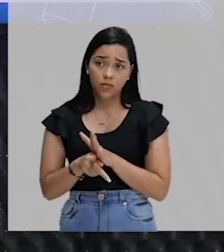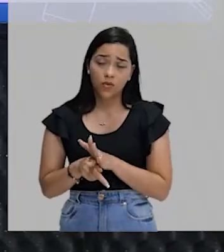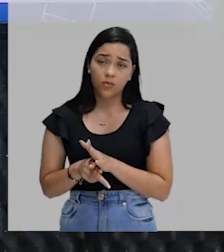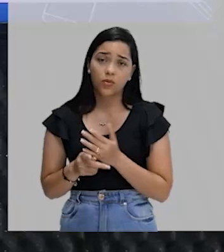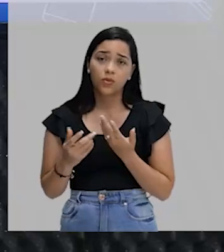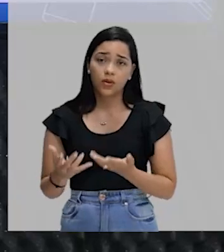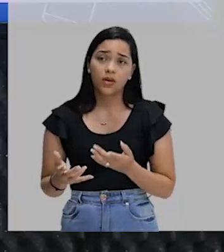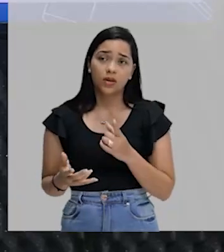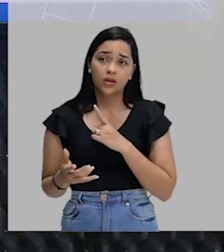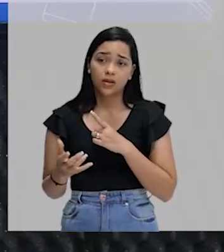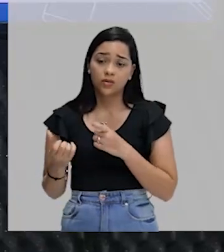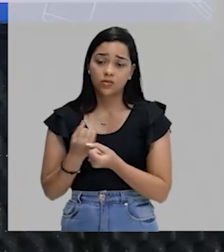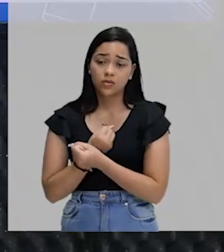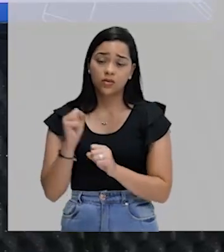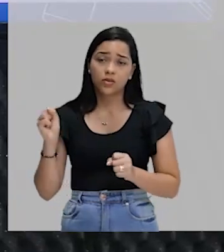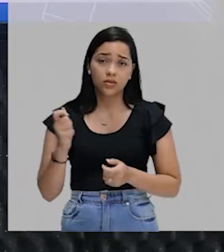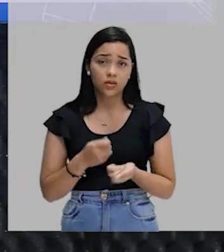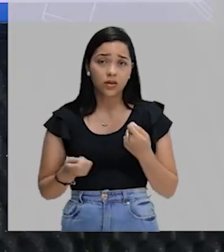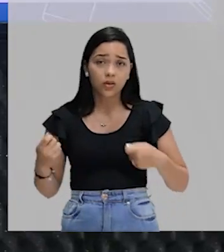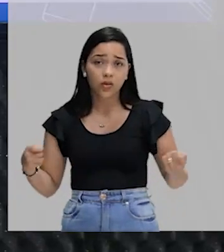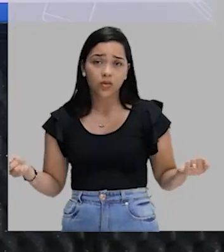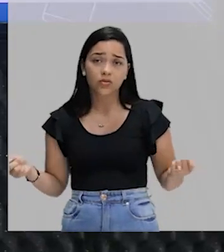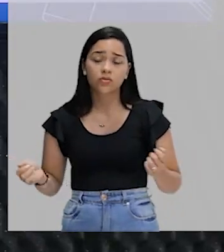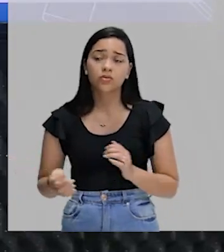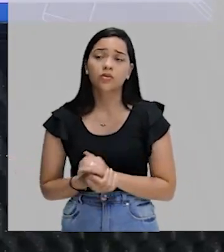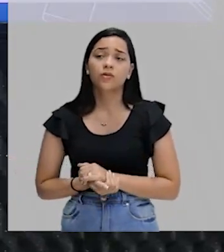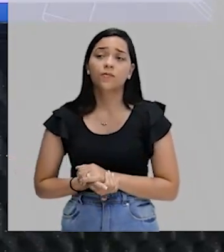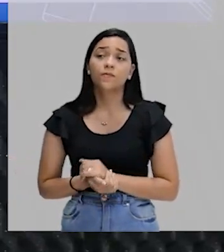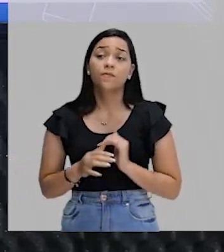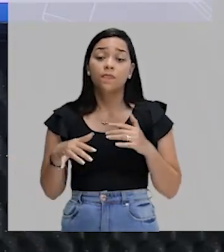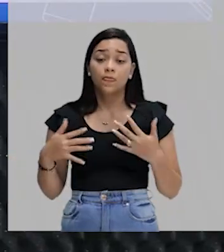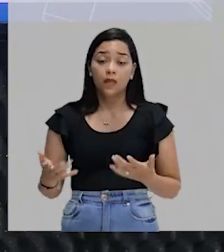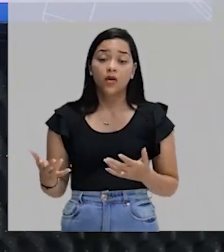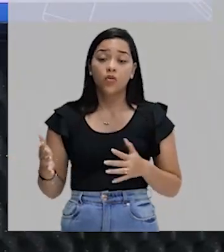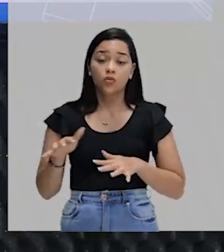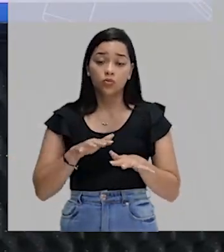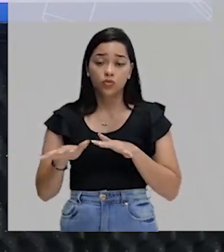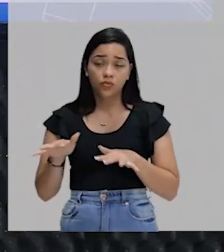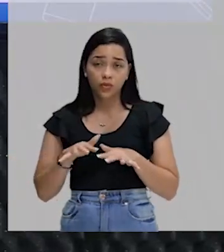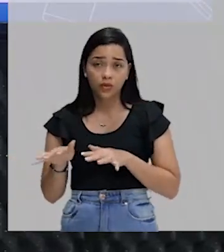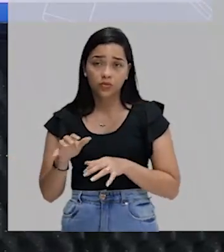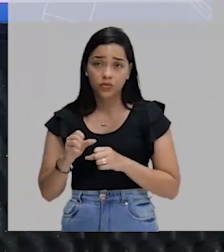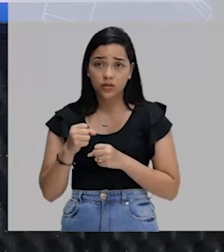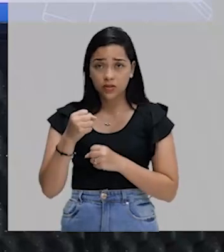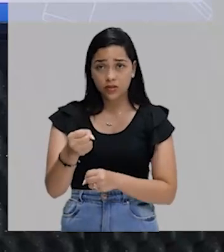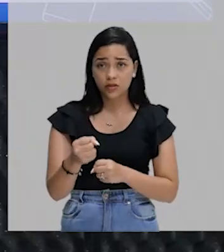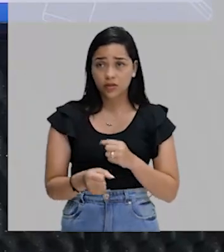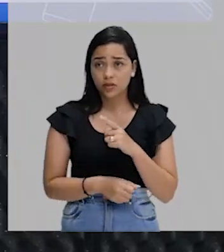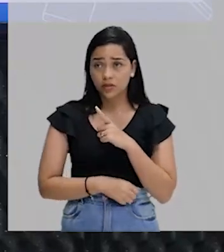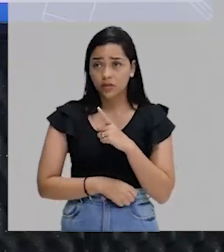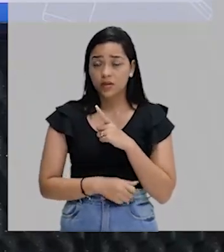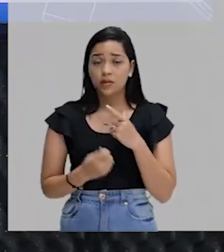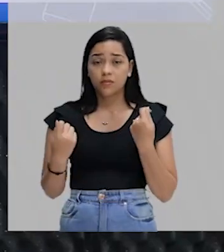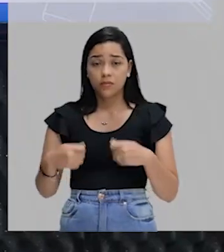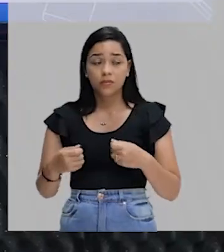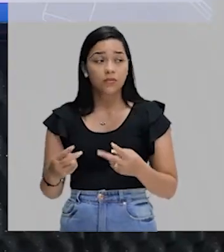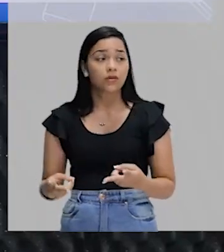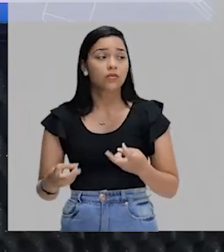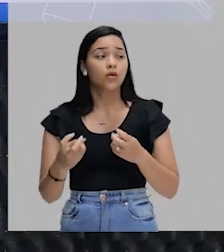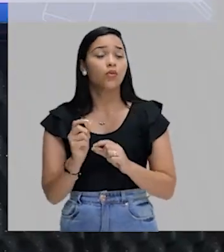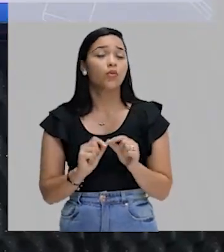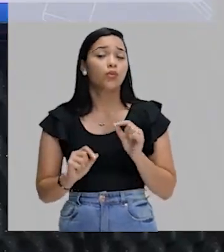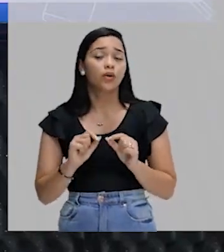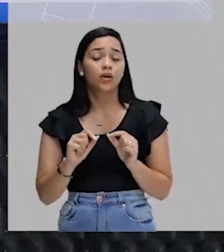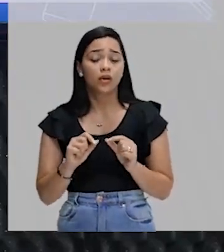basicamente ali dos grandes negócios. Então, os movimentos de resistência, é preciso observar que